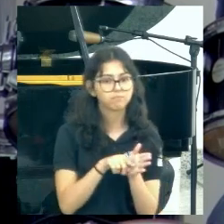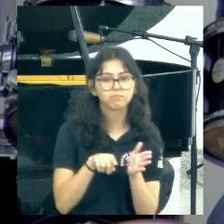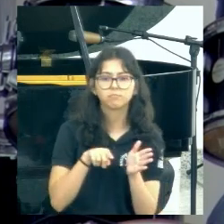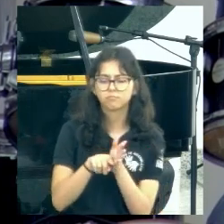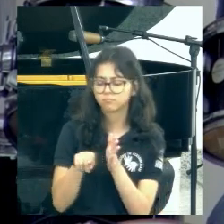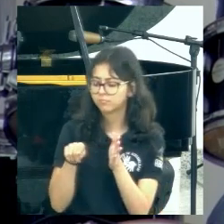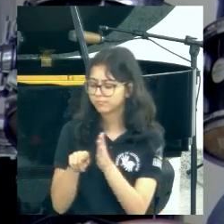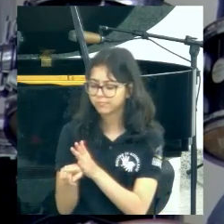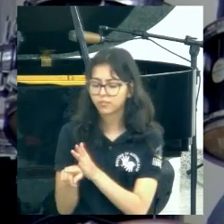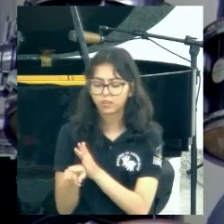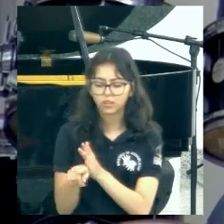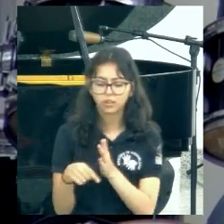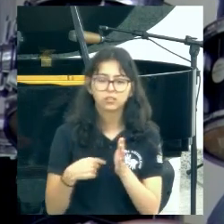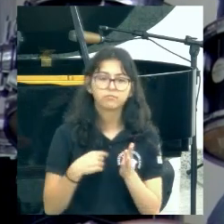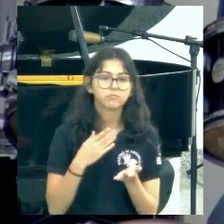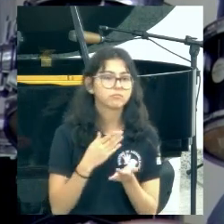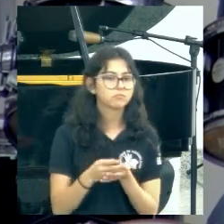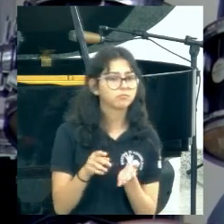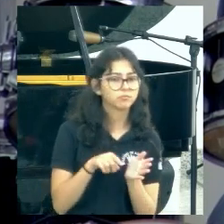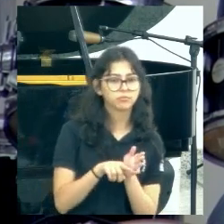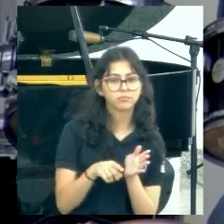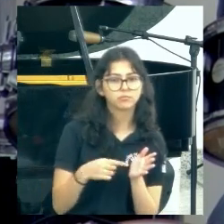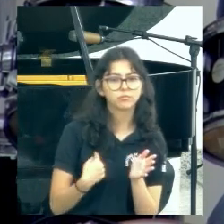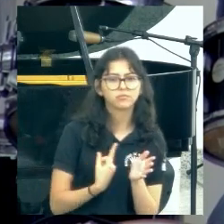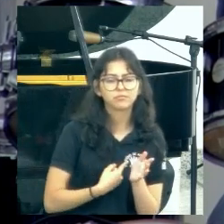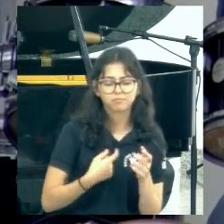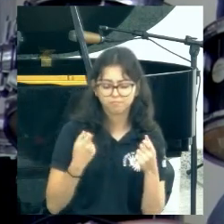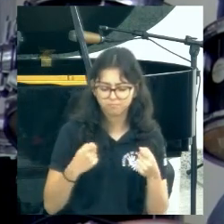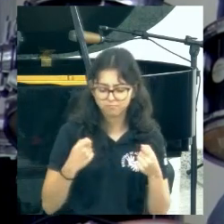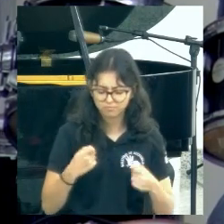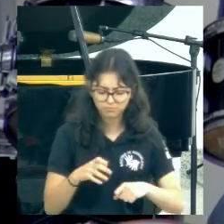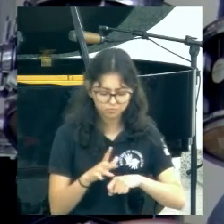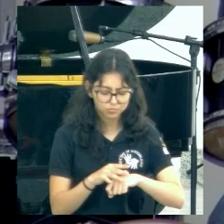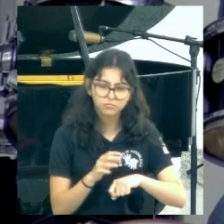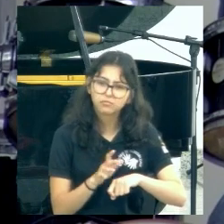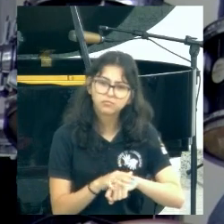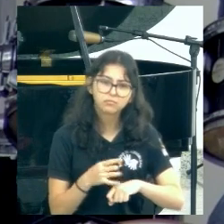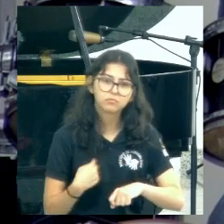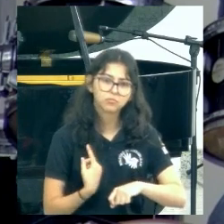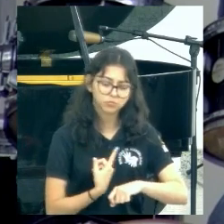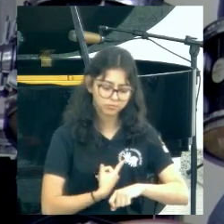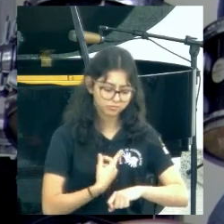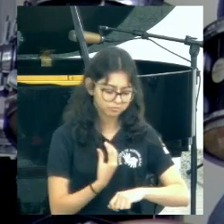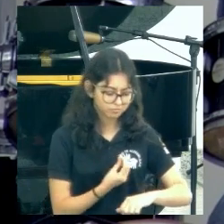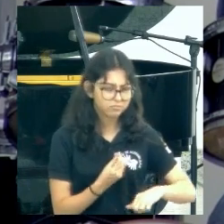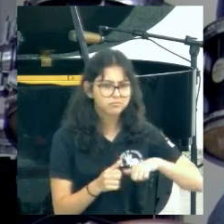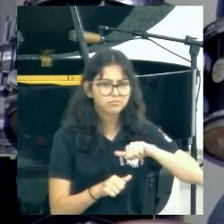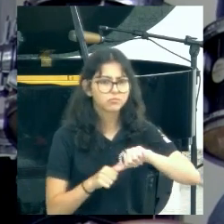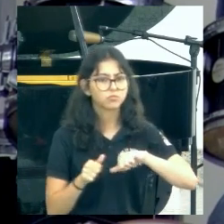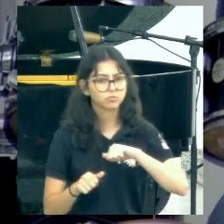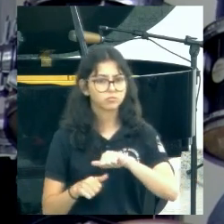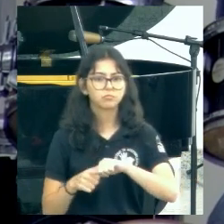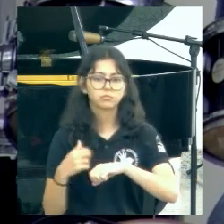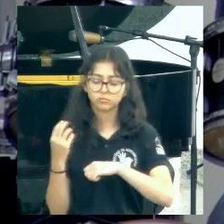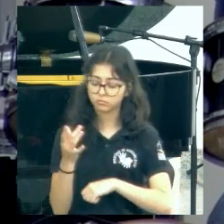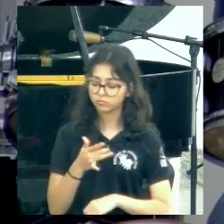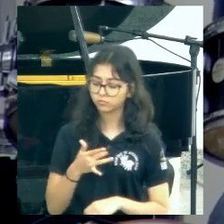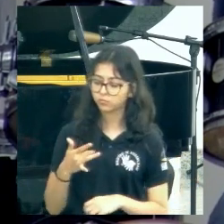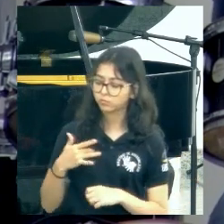perguntar, será que nós precisamos adoecer para mudar os nossos hábitos e começar a cuidar de nossa